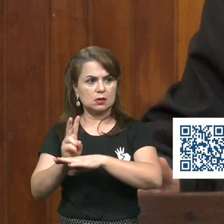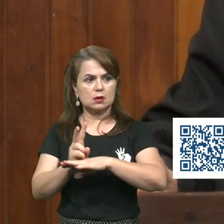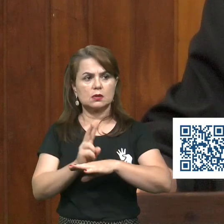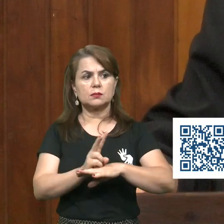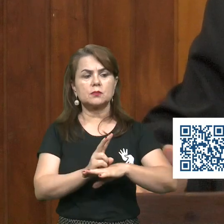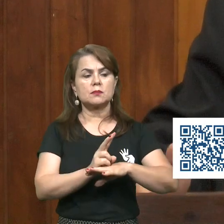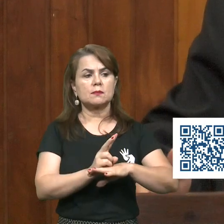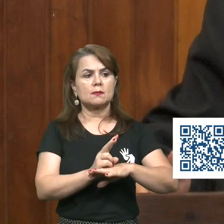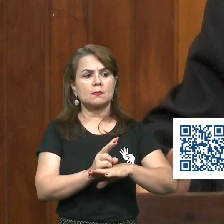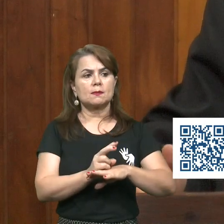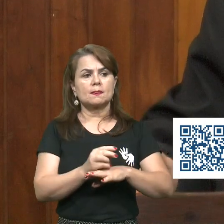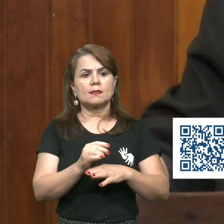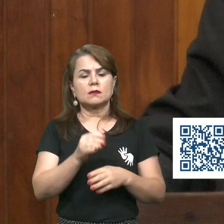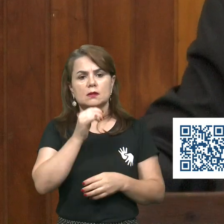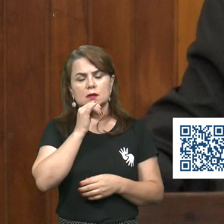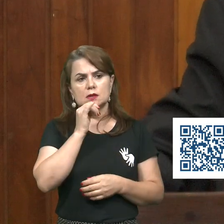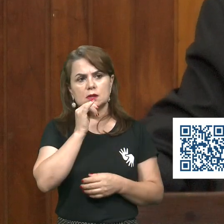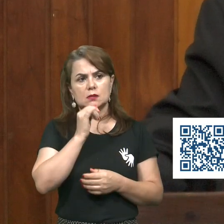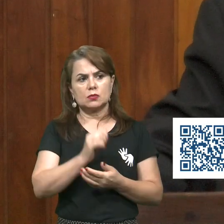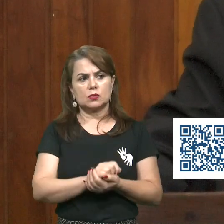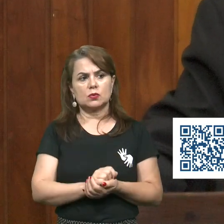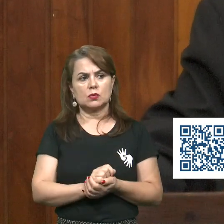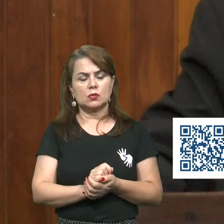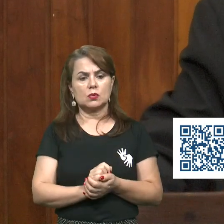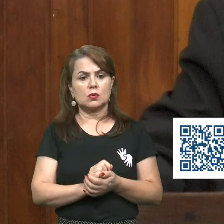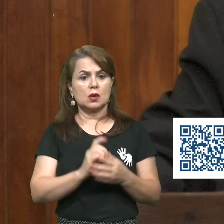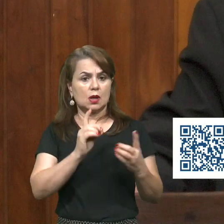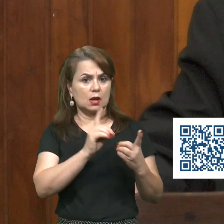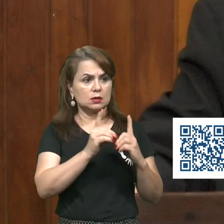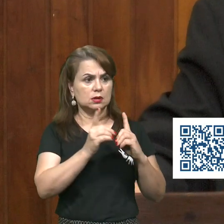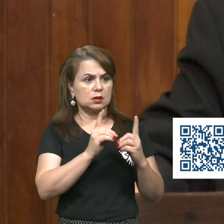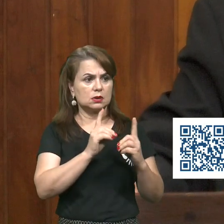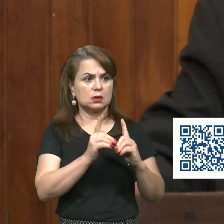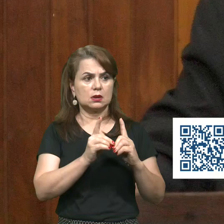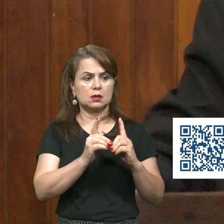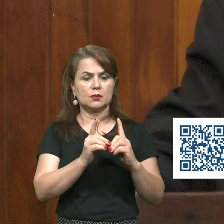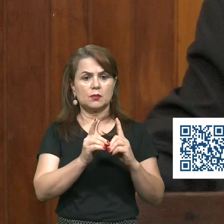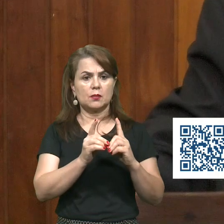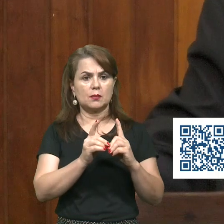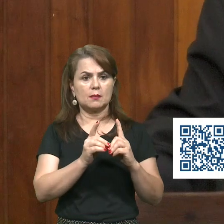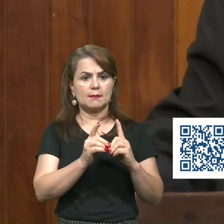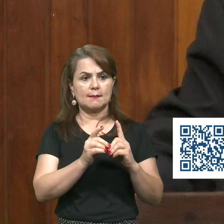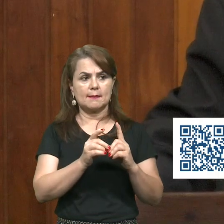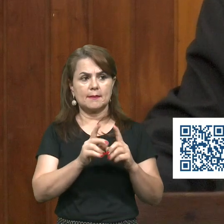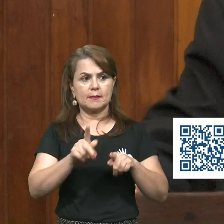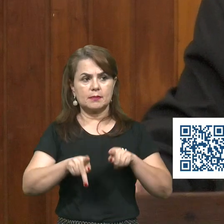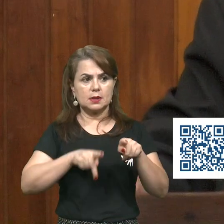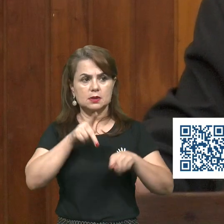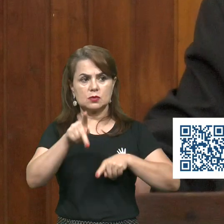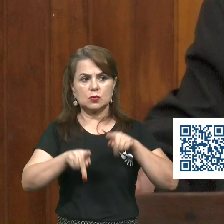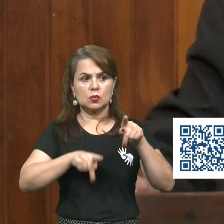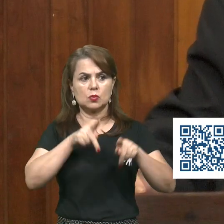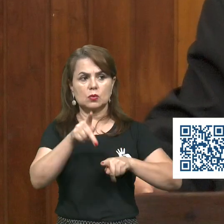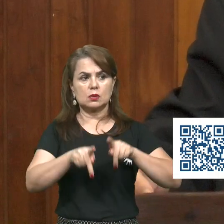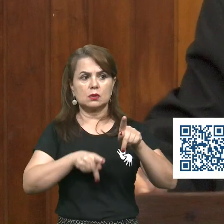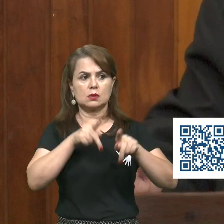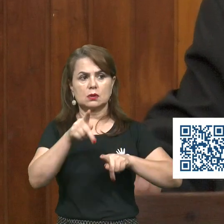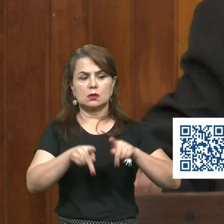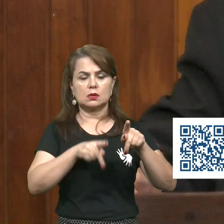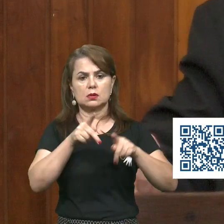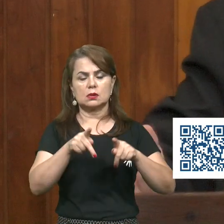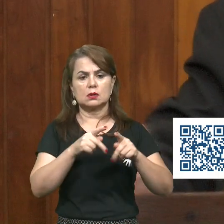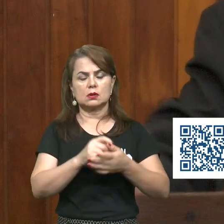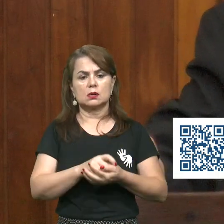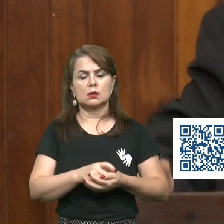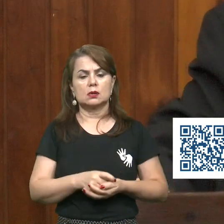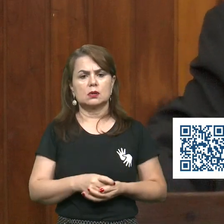problema você retroagir e atender algumas situações. E contingente, não pode. Ora, qual